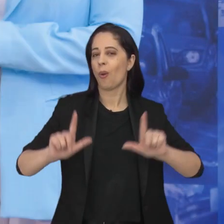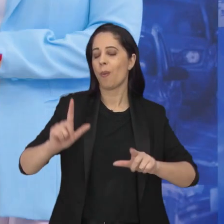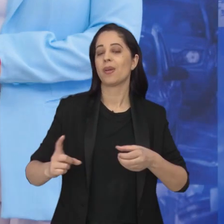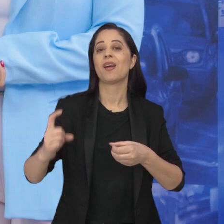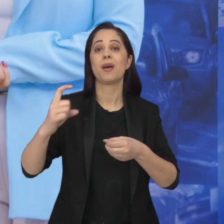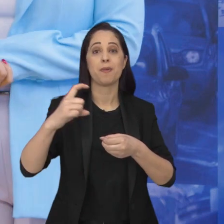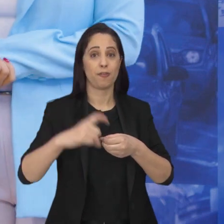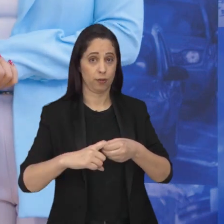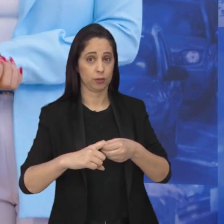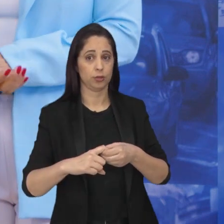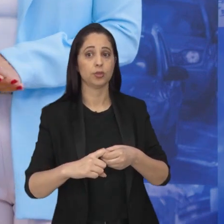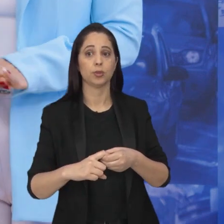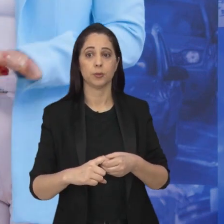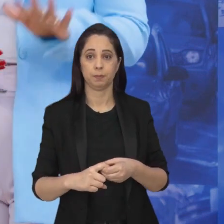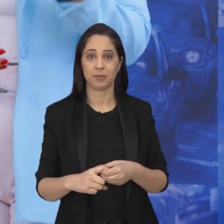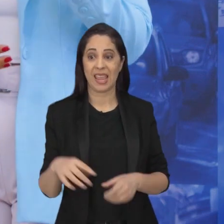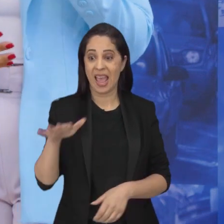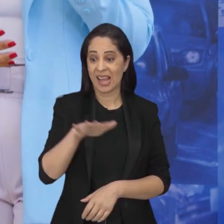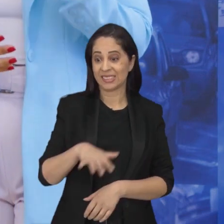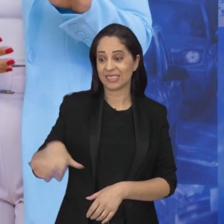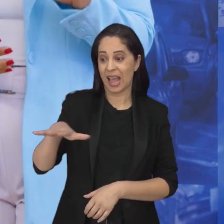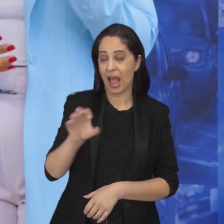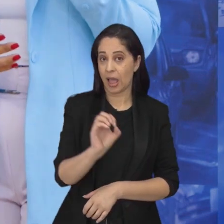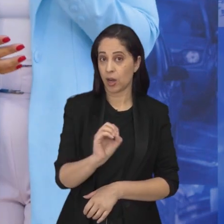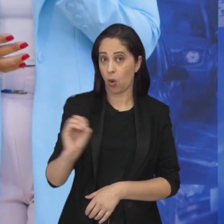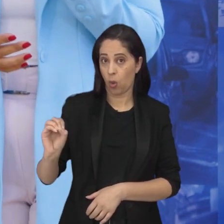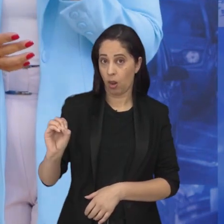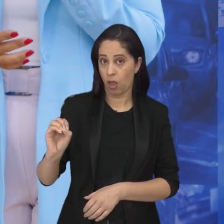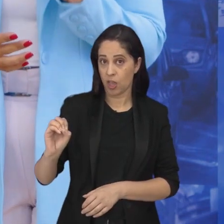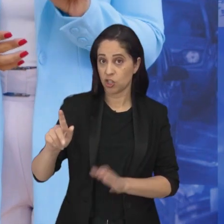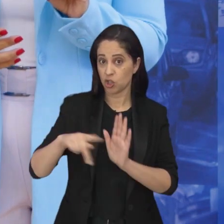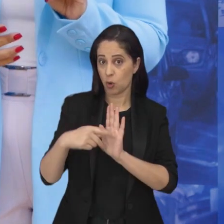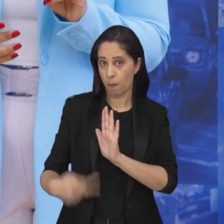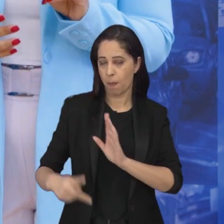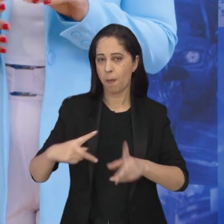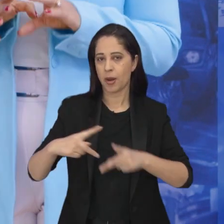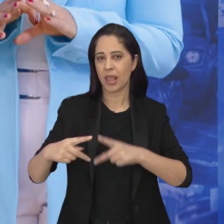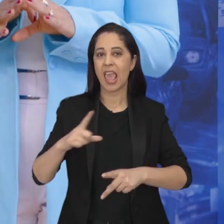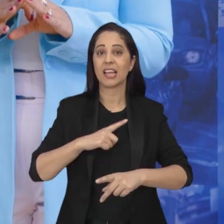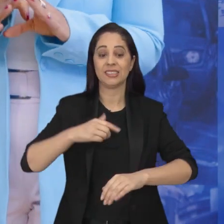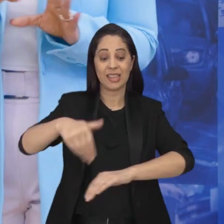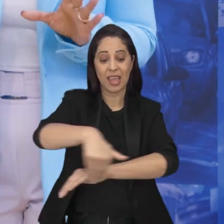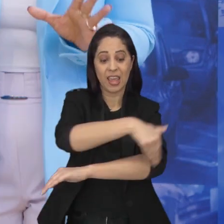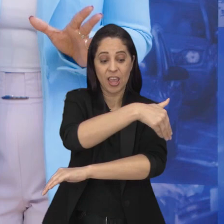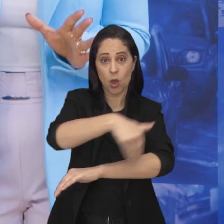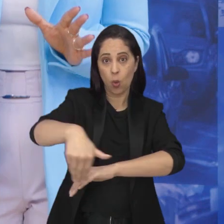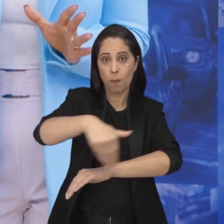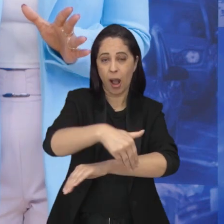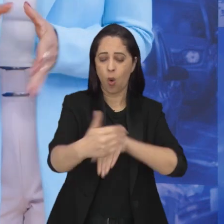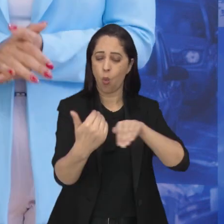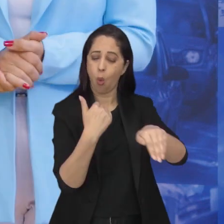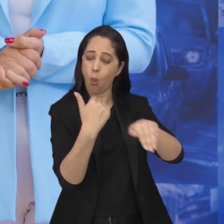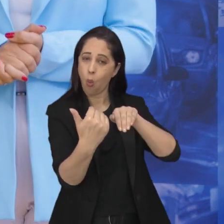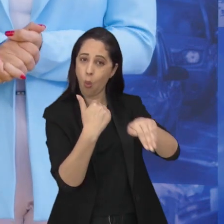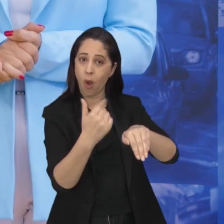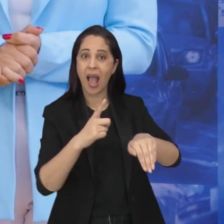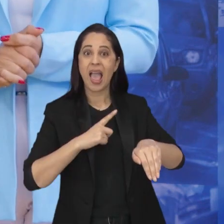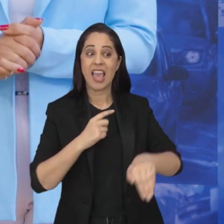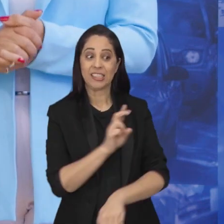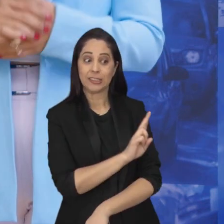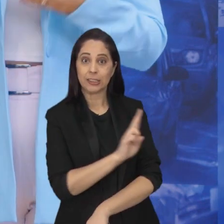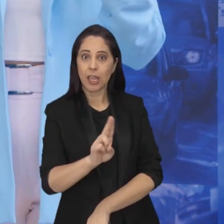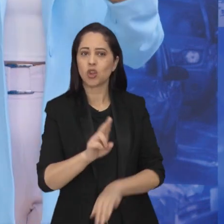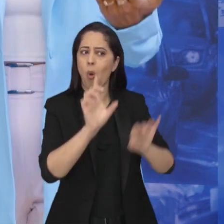Voltamos com o Ação Parlamentar e na região oeste de São José dos Campos, uma avenida bem movimentada recebeu o nome